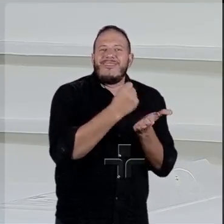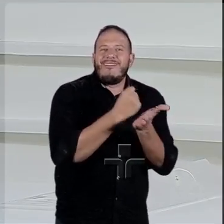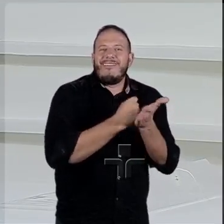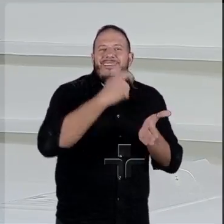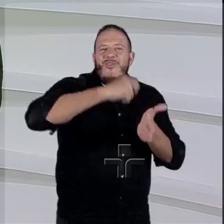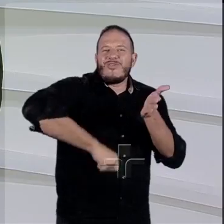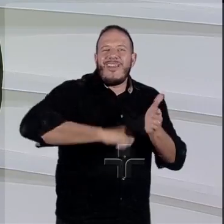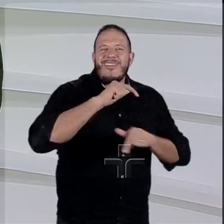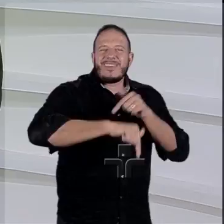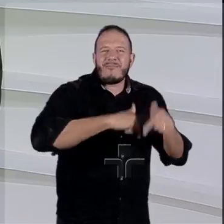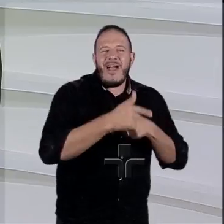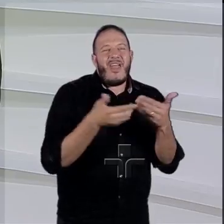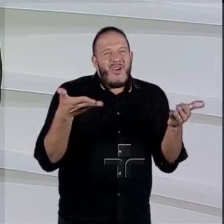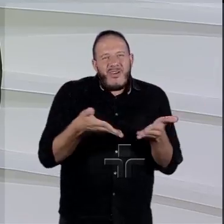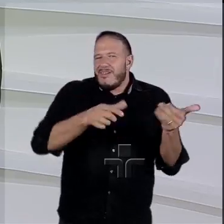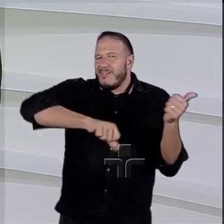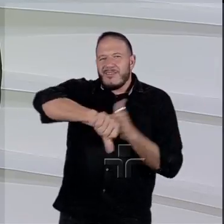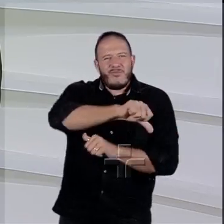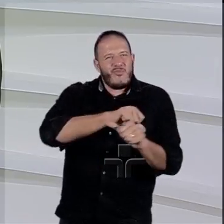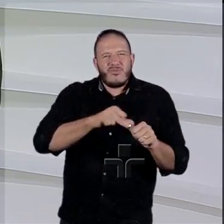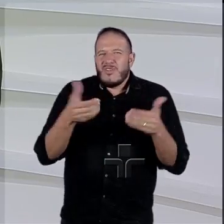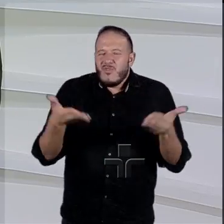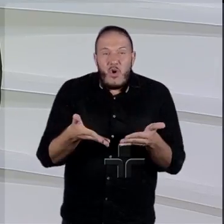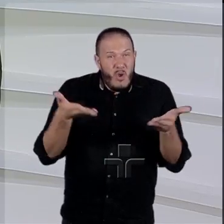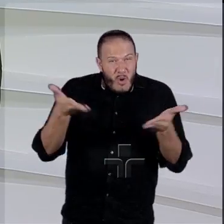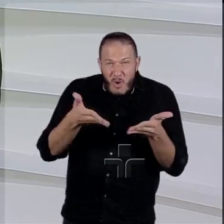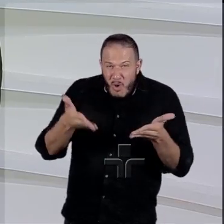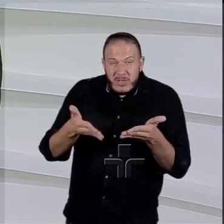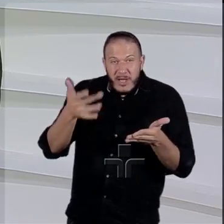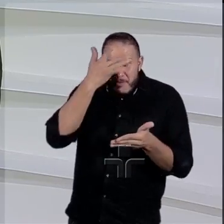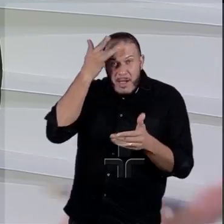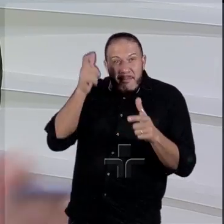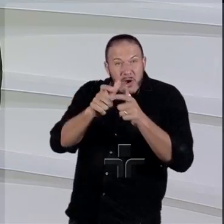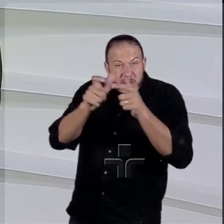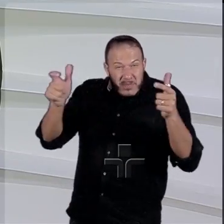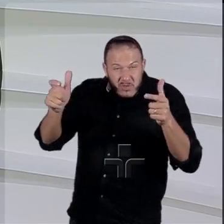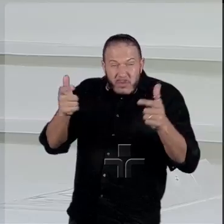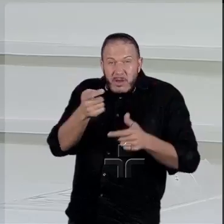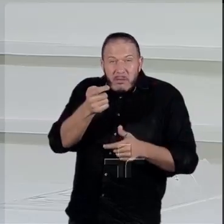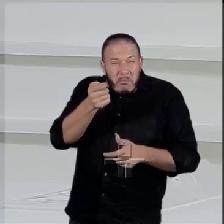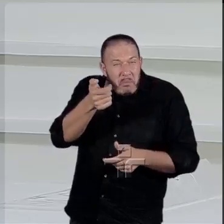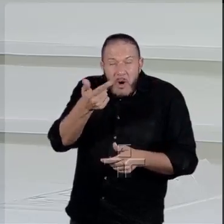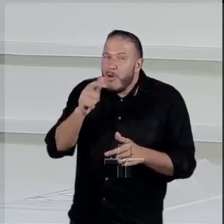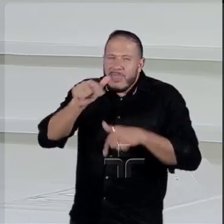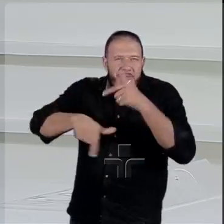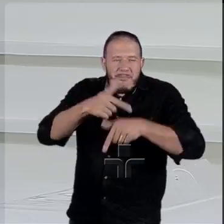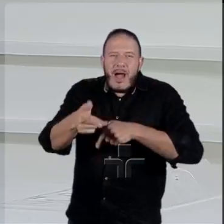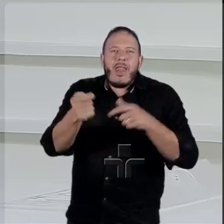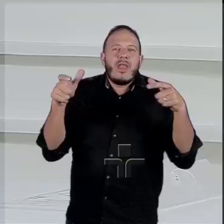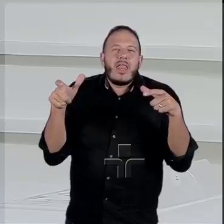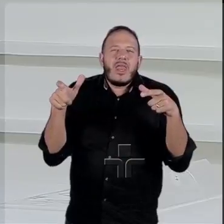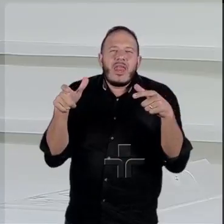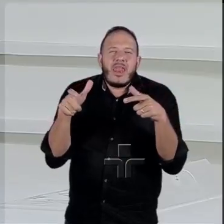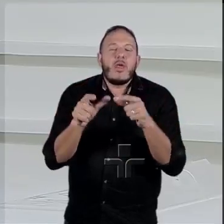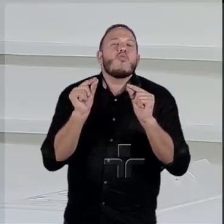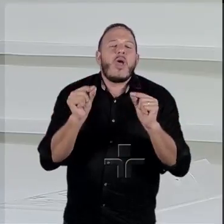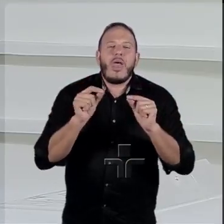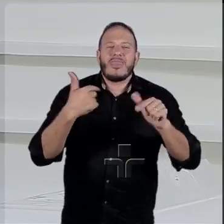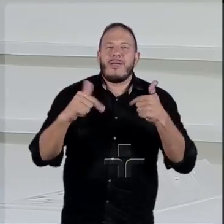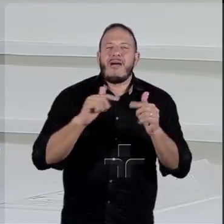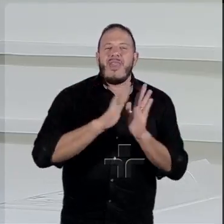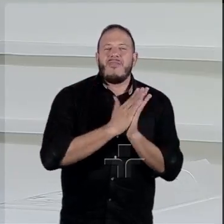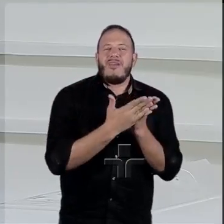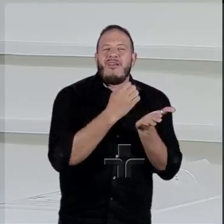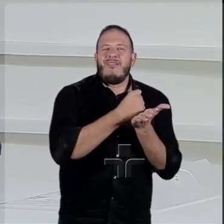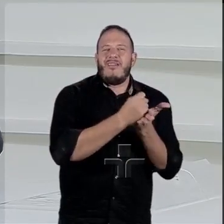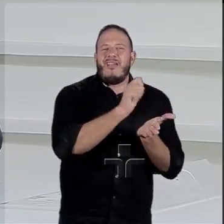vez menos as pessoas trabalham numa empresa com carteira registrada e tudo mais, e cada vez mais aumenta